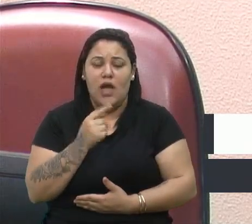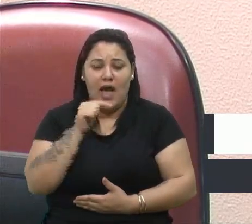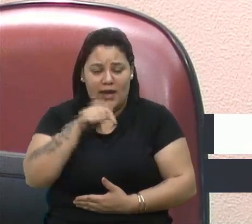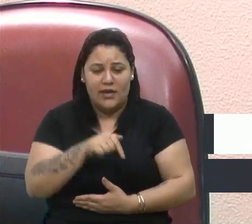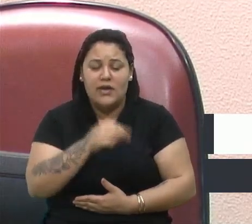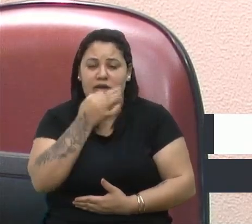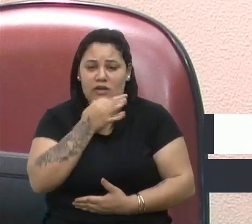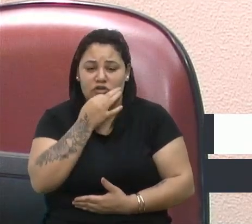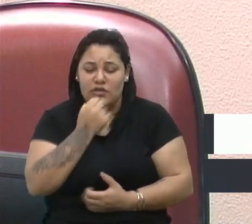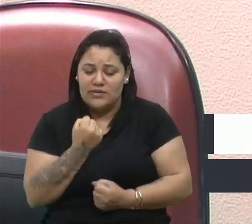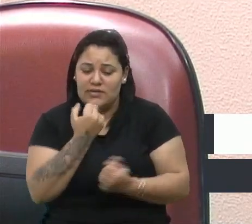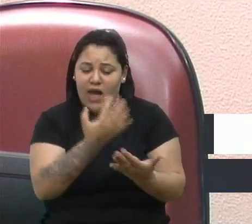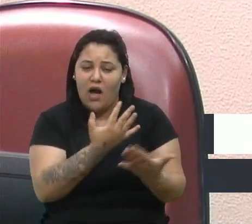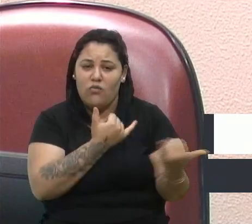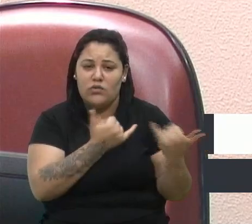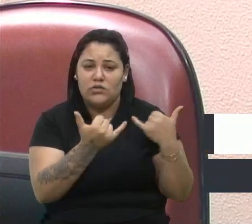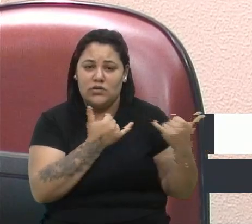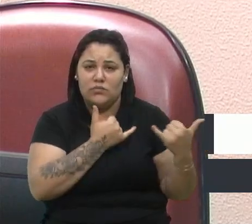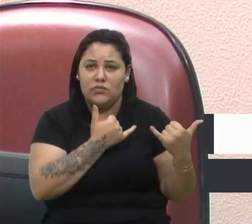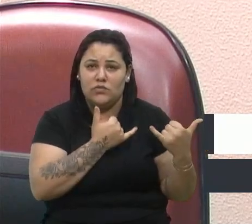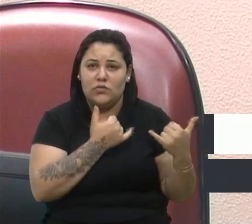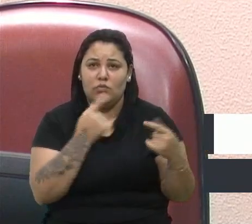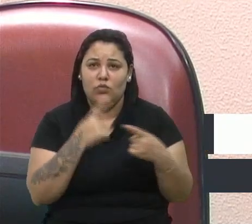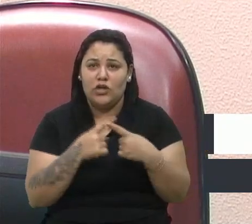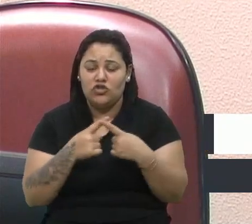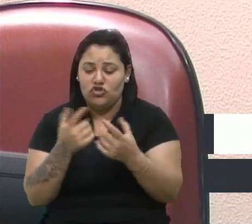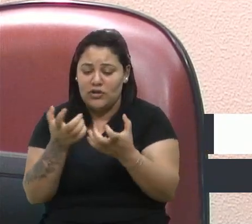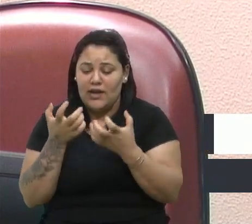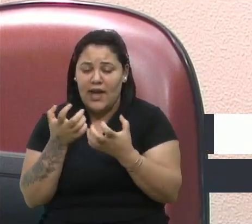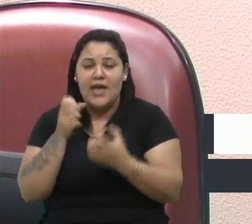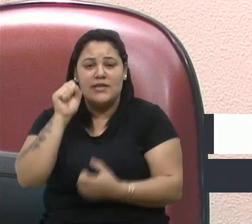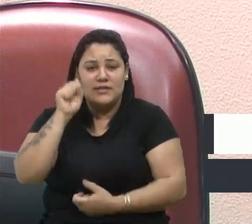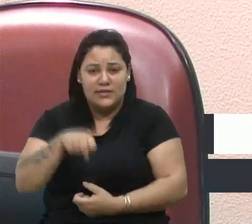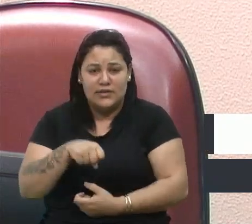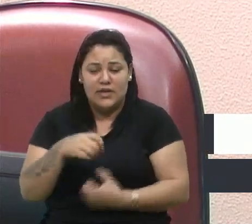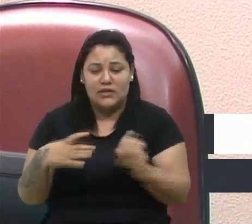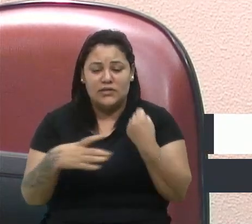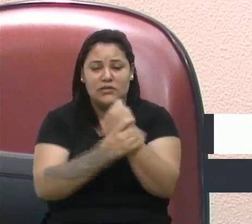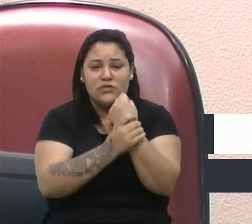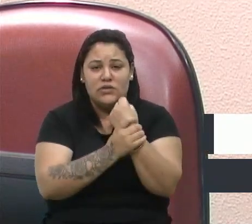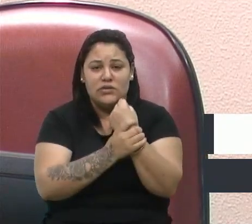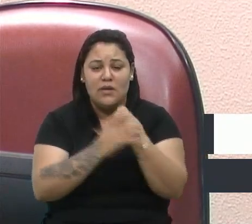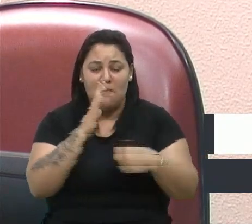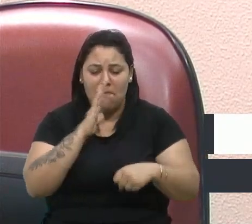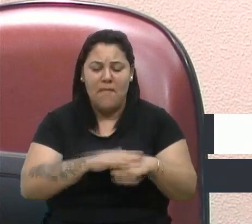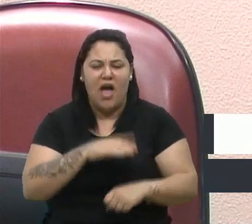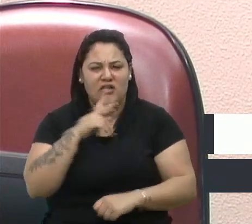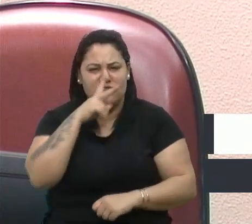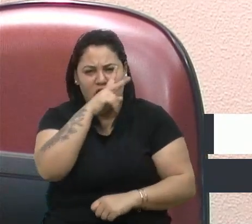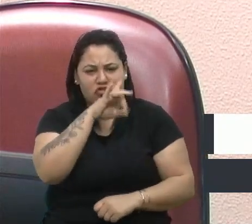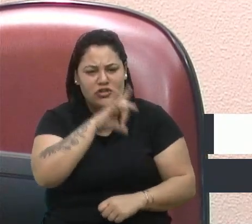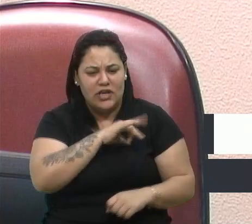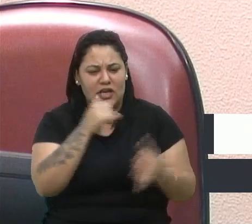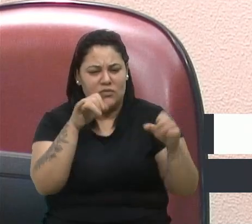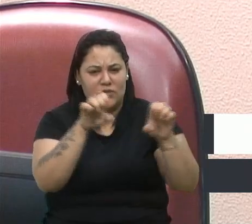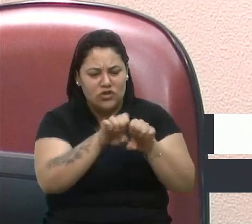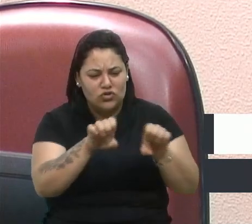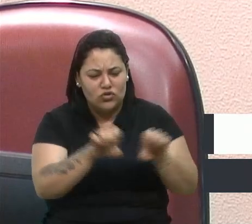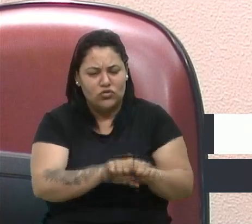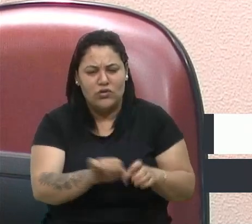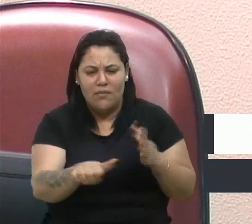do Sul, dá o exemplo. Que aqui a gente quer, sim, uma brigada mais forte, mais aparelhada e que possa